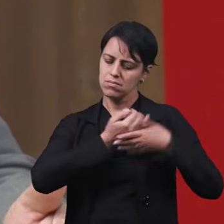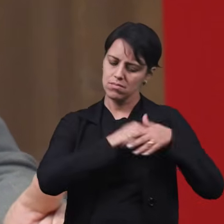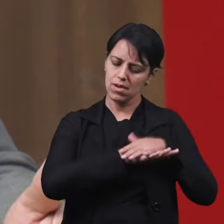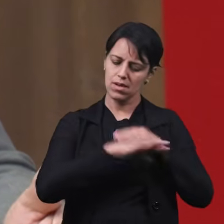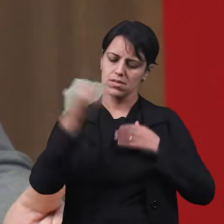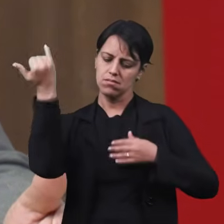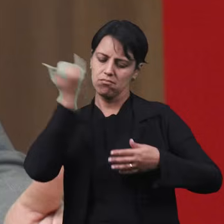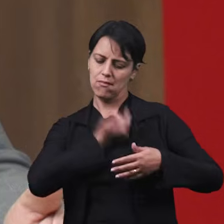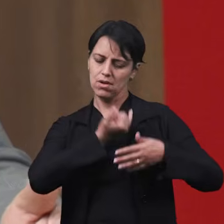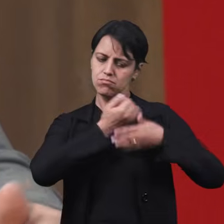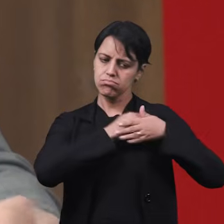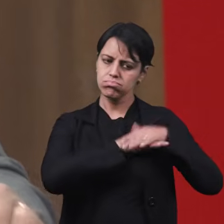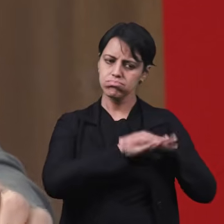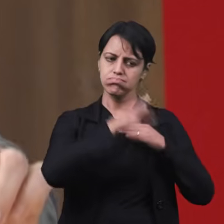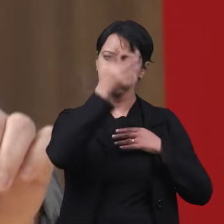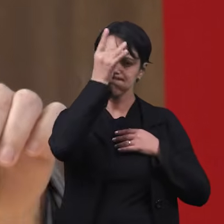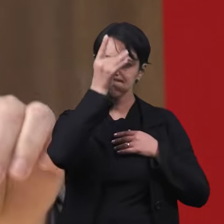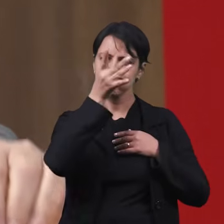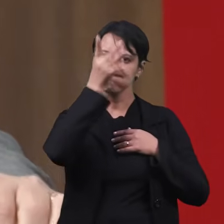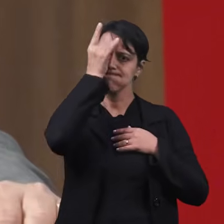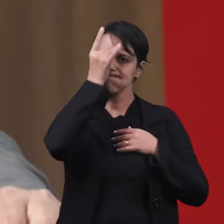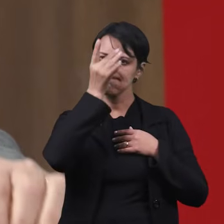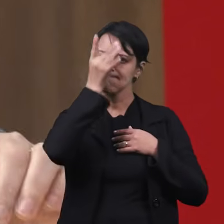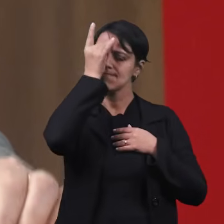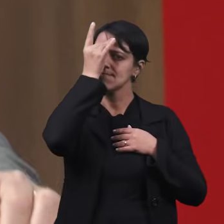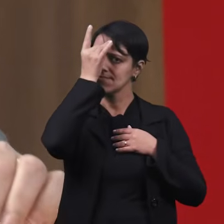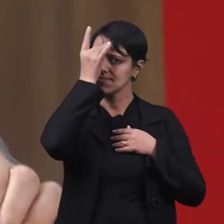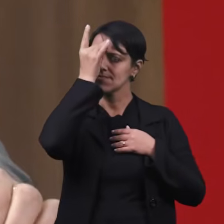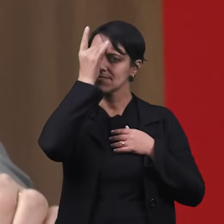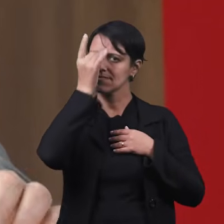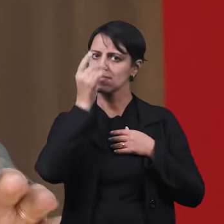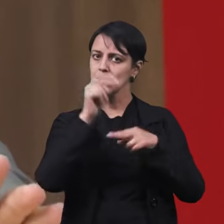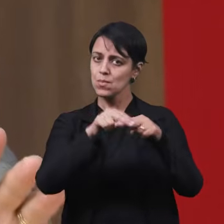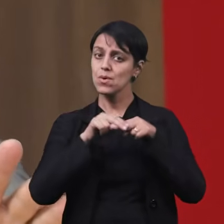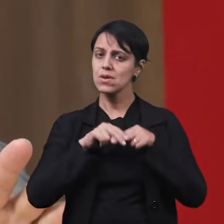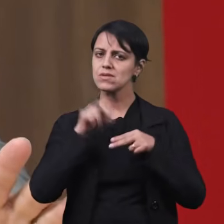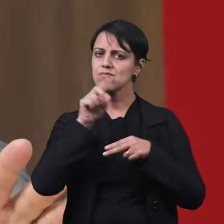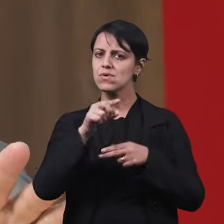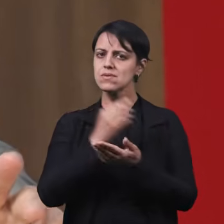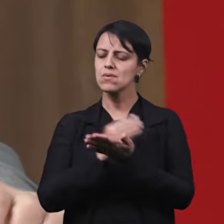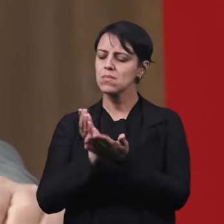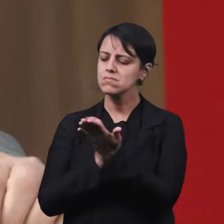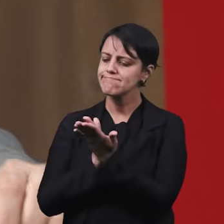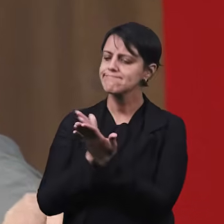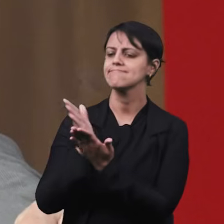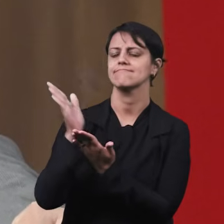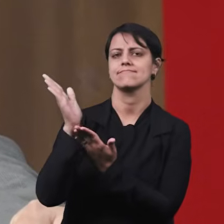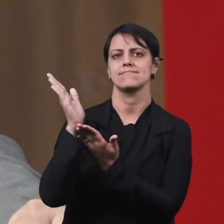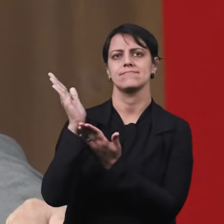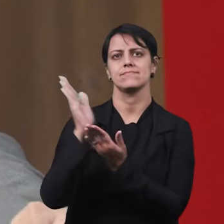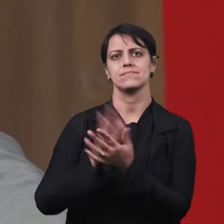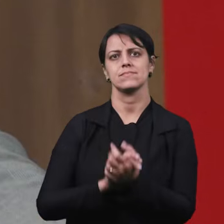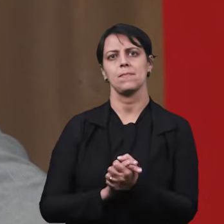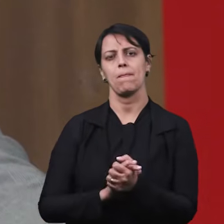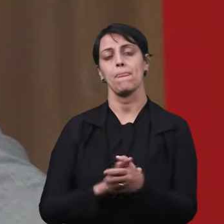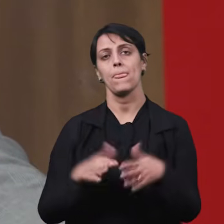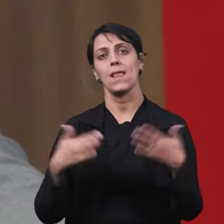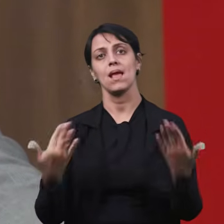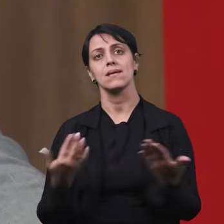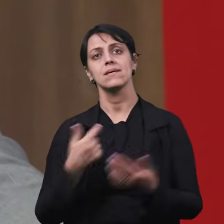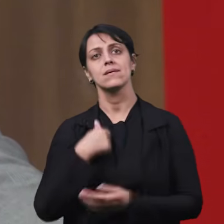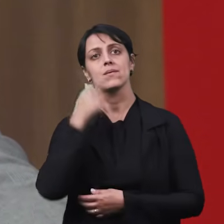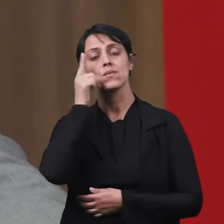ao longo da nossa vida. E isso te faz permanecer num caminho de retidão diante do Senhor. Eu